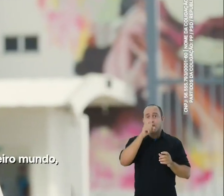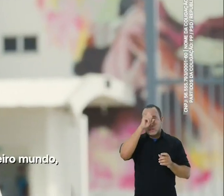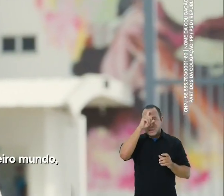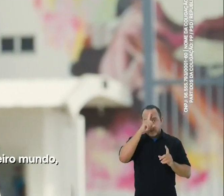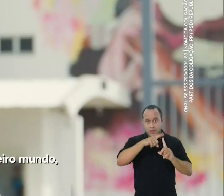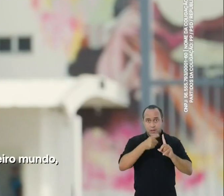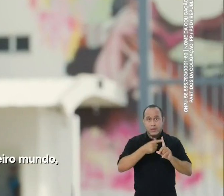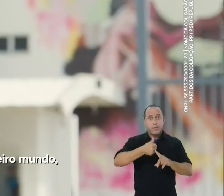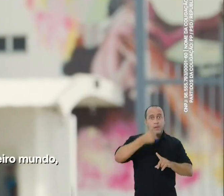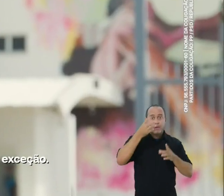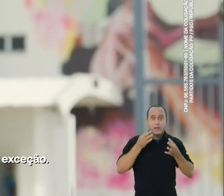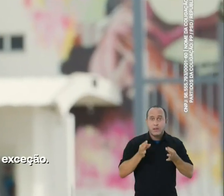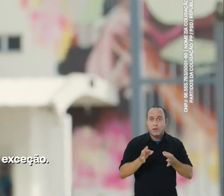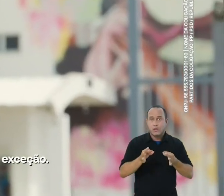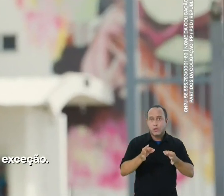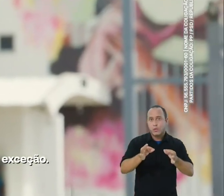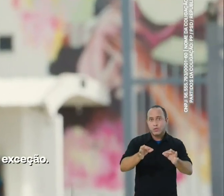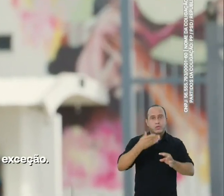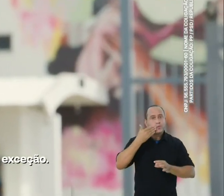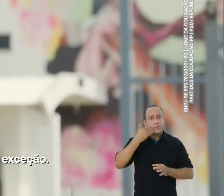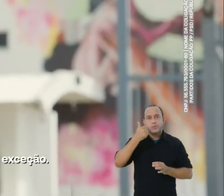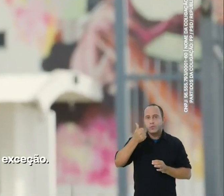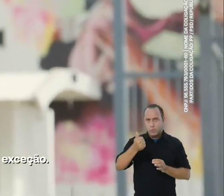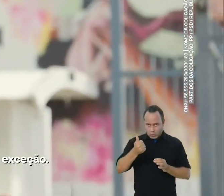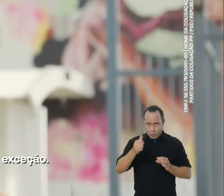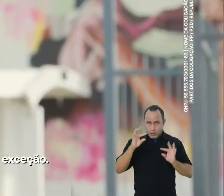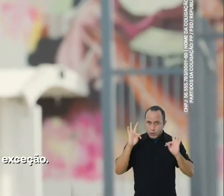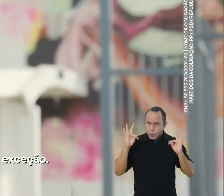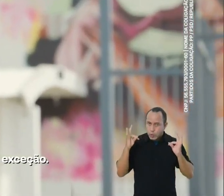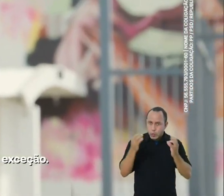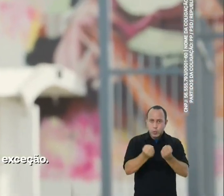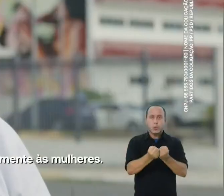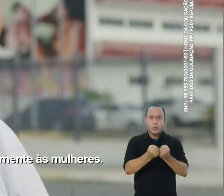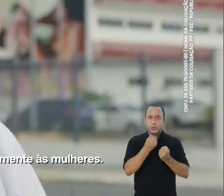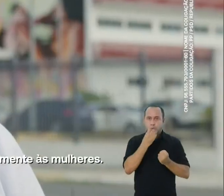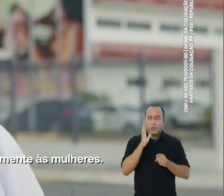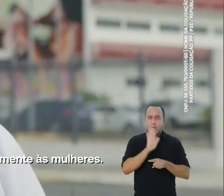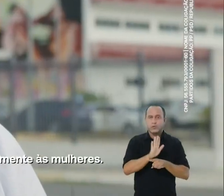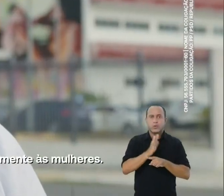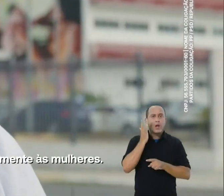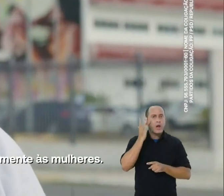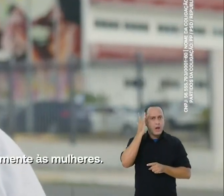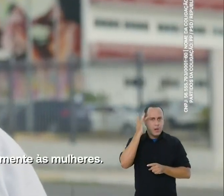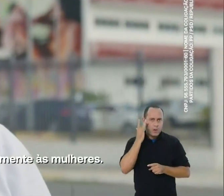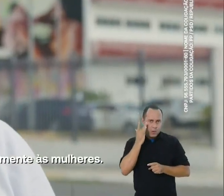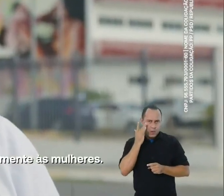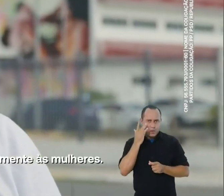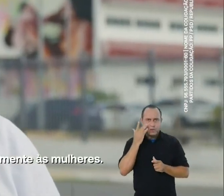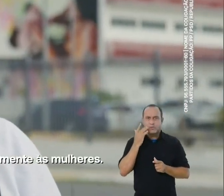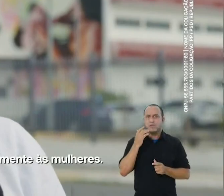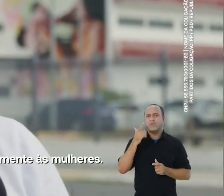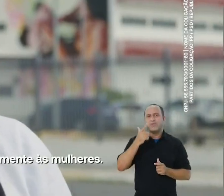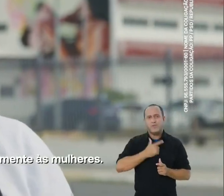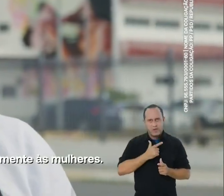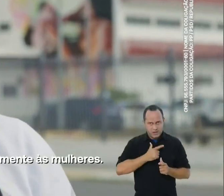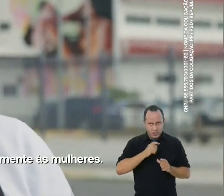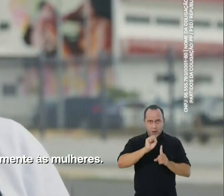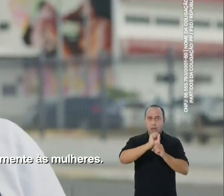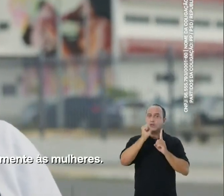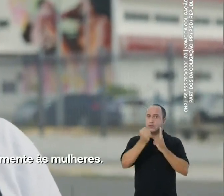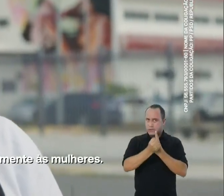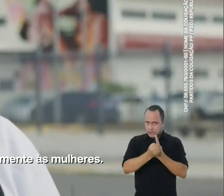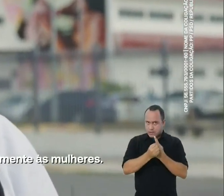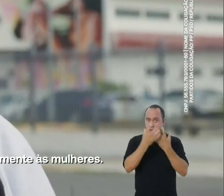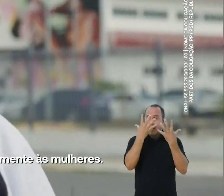é uma maternidade de primeiro mundo. É uma maternidade que abrange a todos, sem exceção. Eu acho uma afronta à sociedade